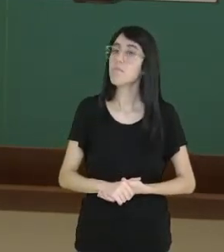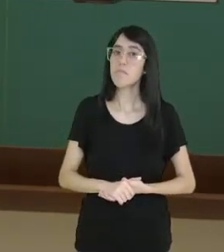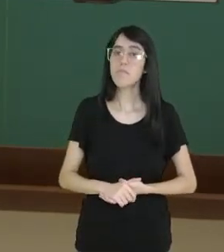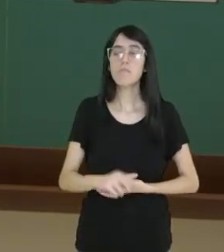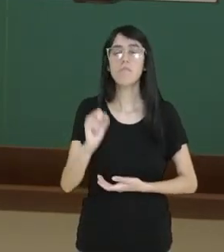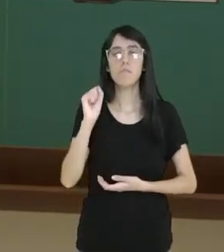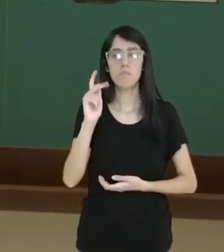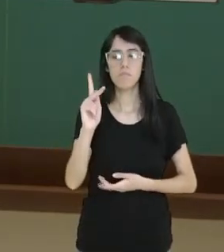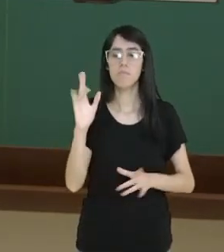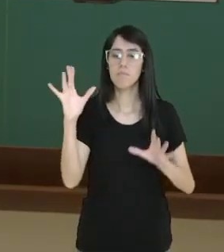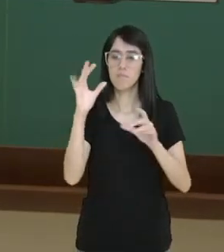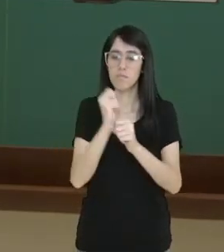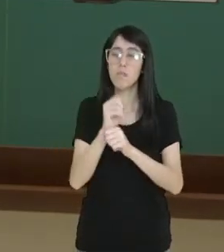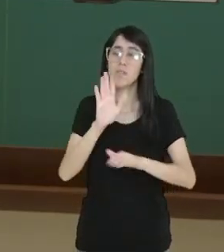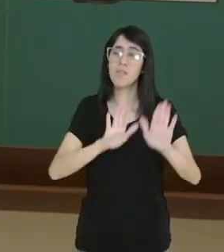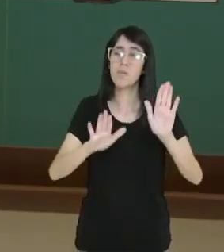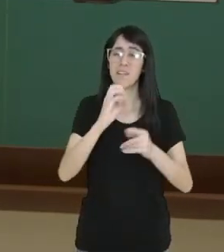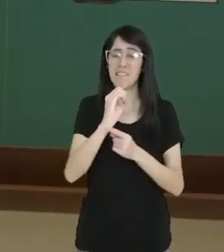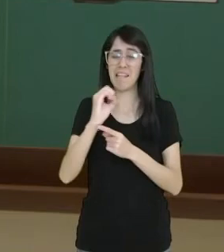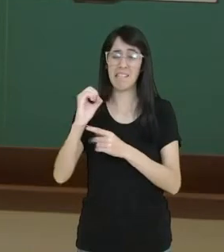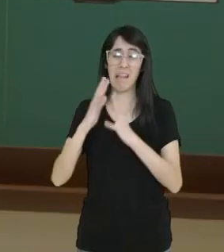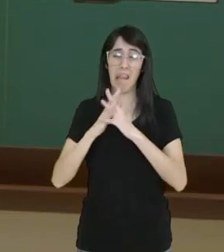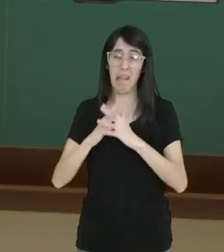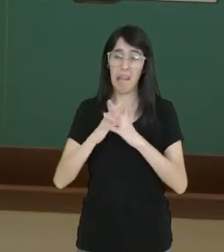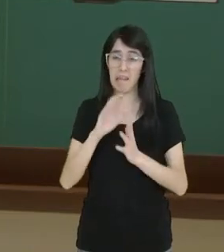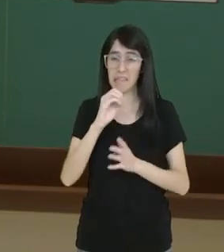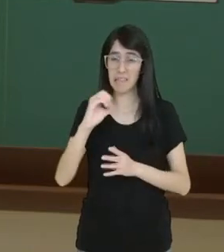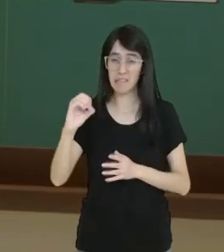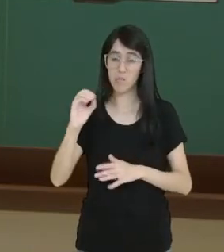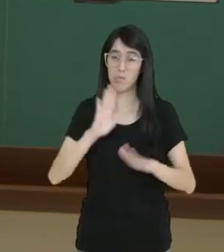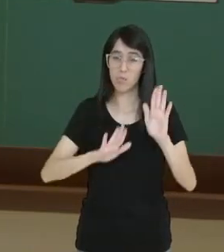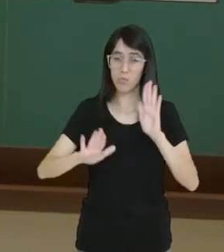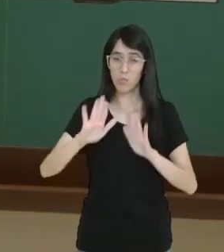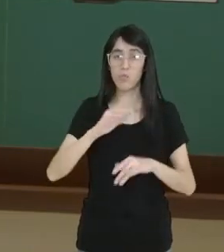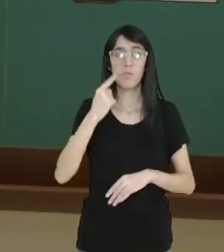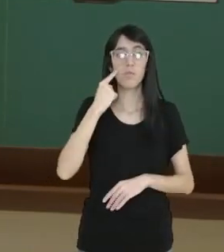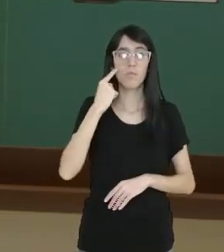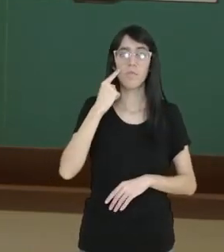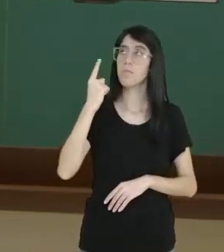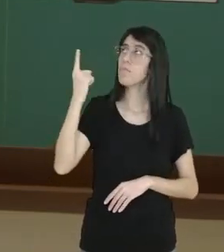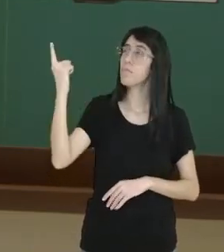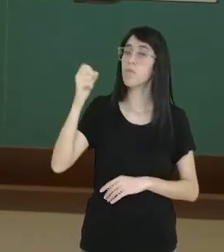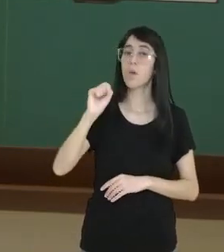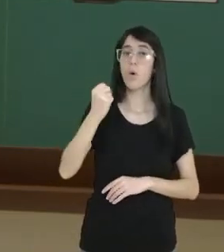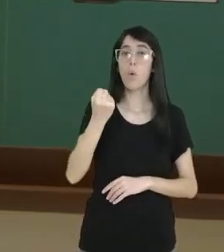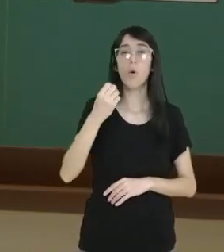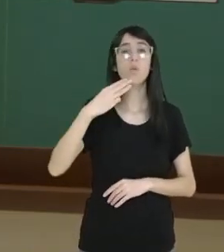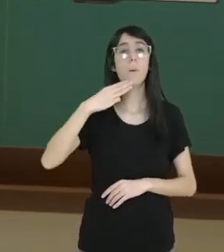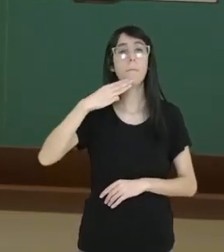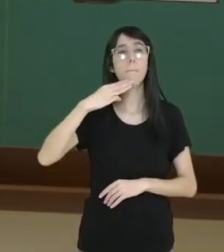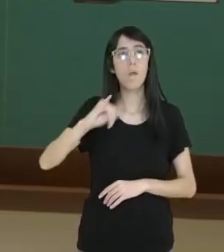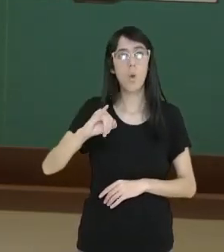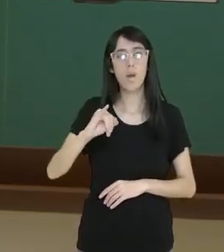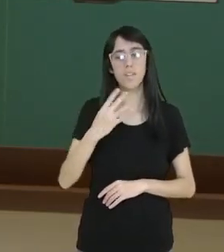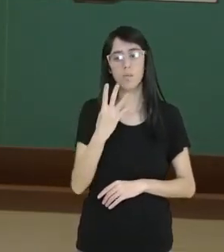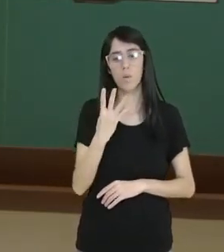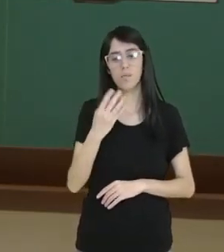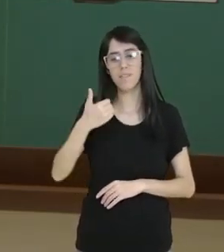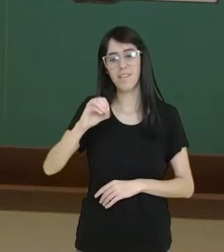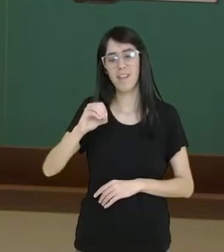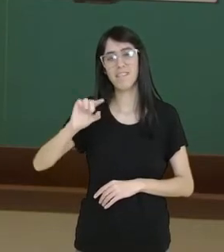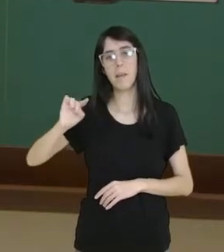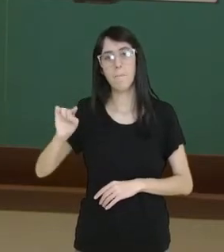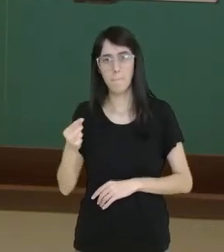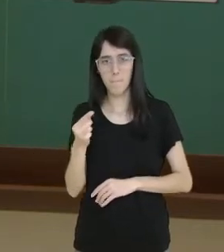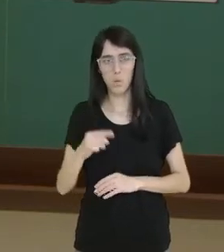conta, cuidado, que tem um monte de zeros, né? São números grandes. Então, aqui vai dar 8.410, aqui vai dar 4 milhões. Passa